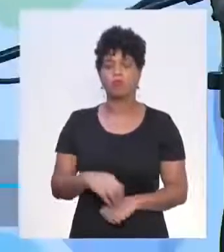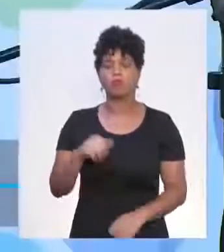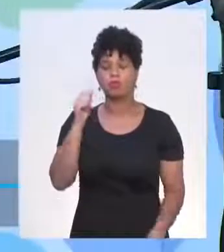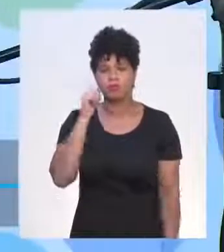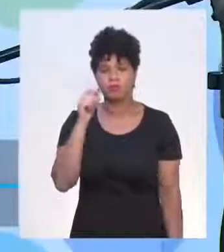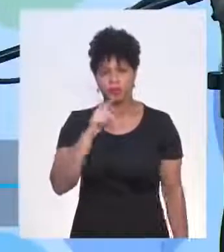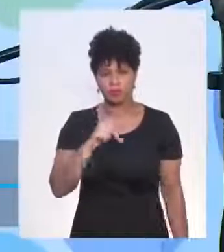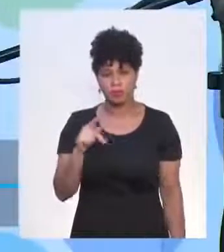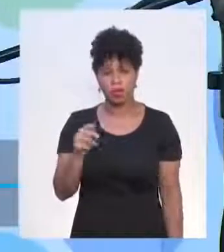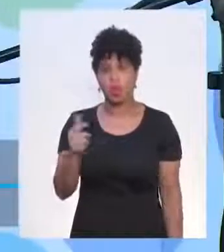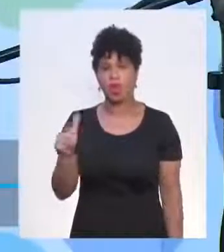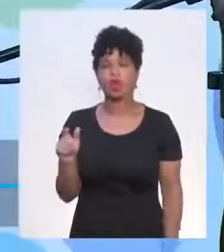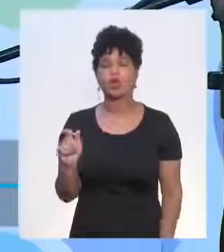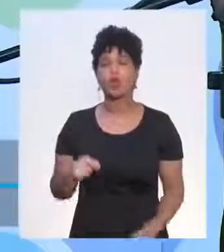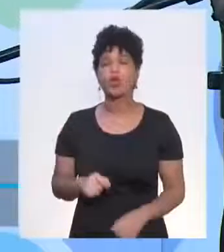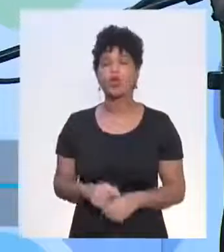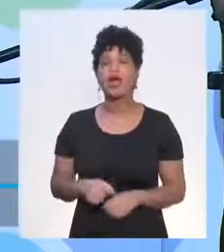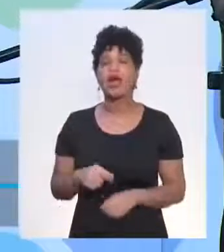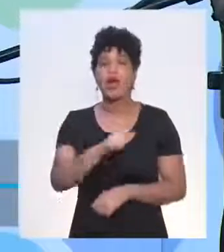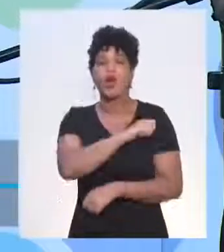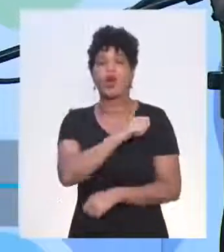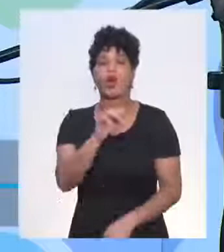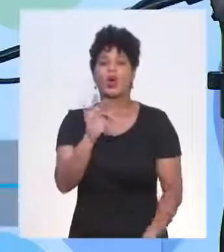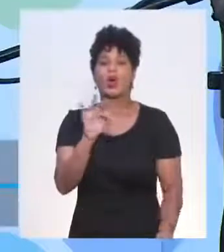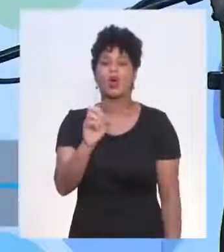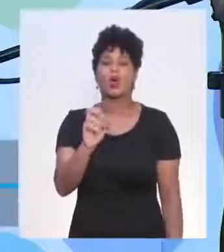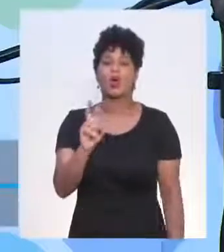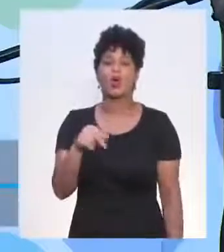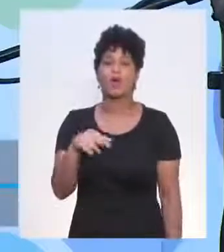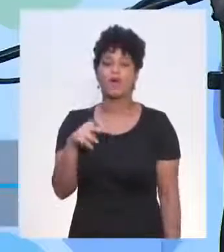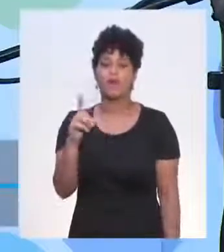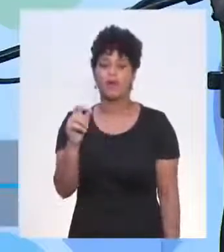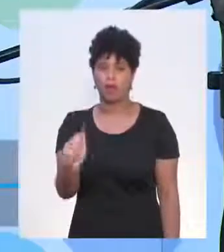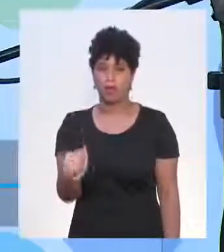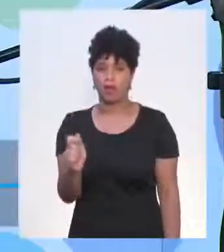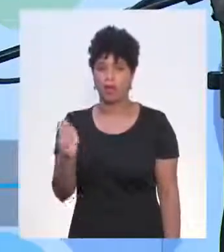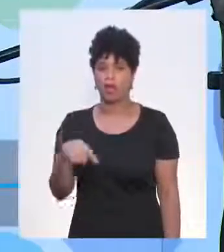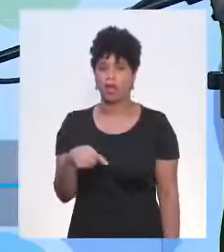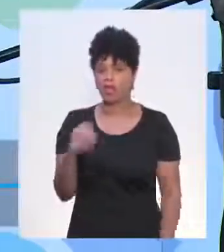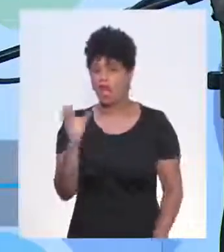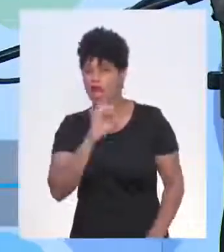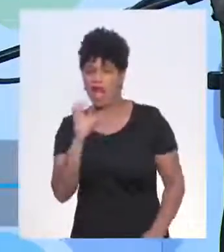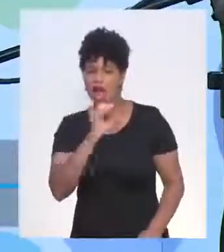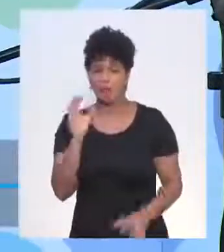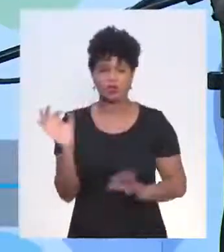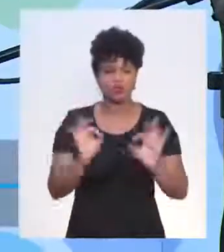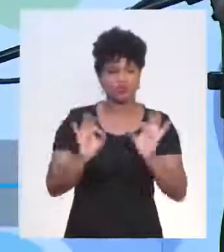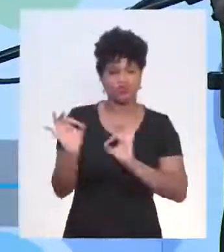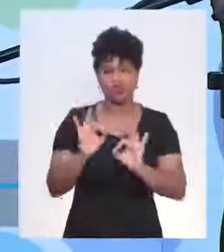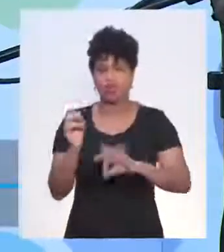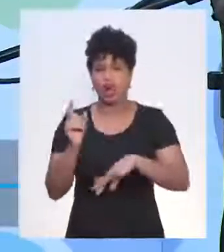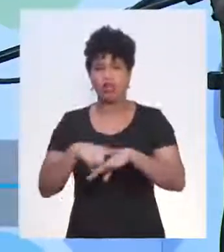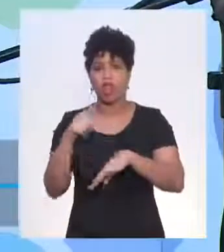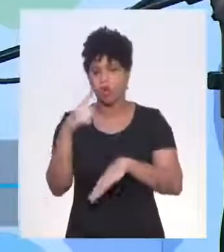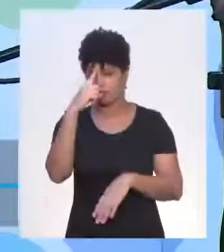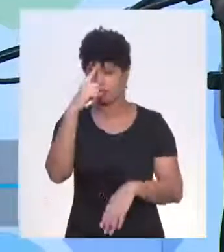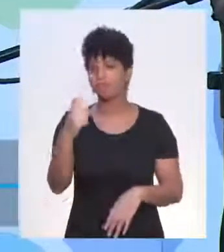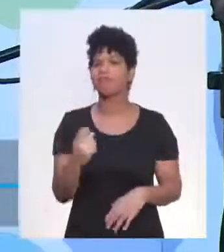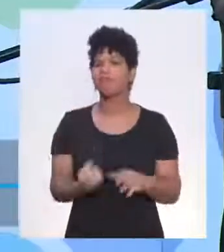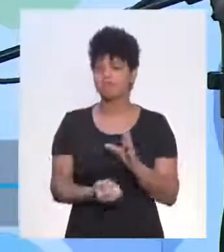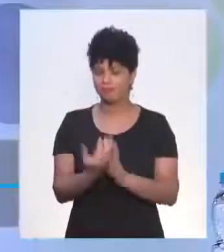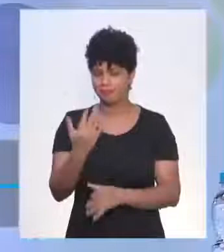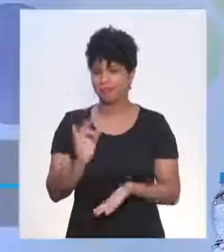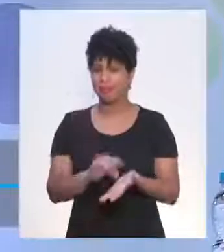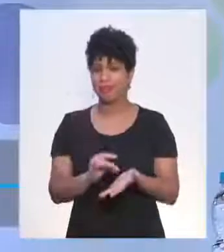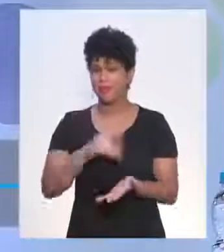traz o comentário da Fernanda fazer organizar às pressas isso a gente vai criando na hora vamos